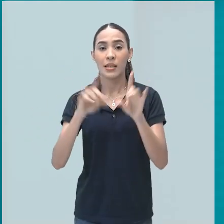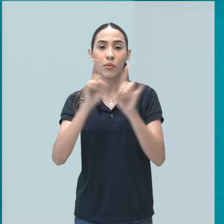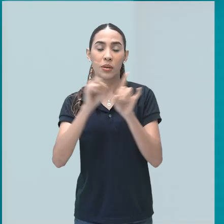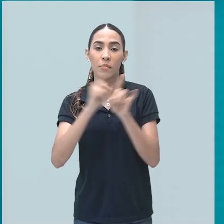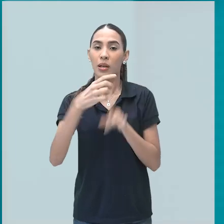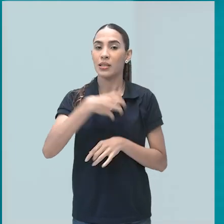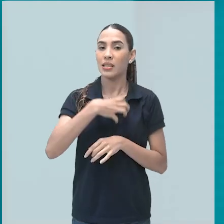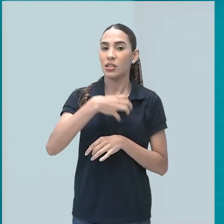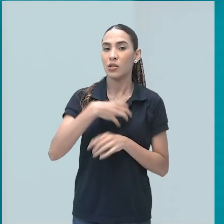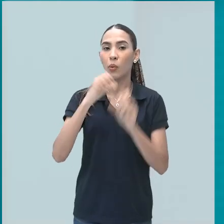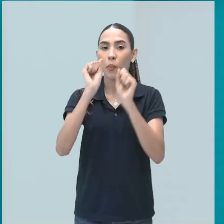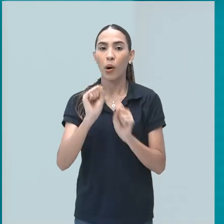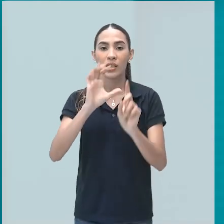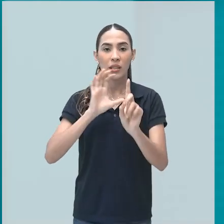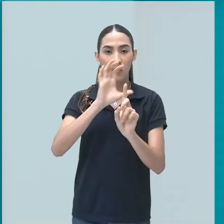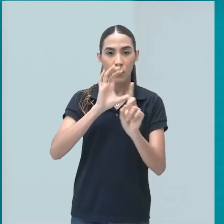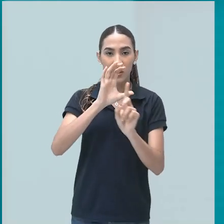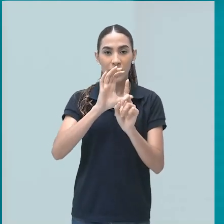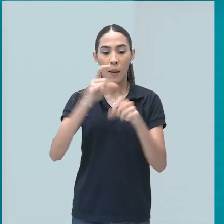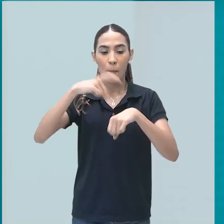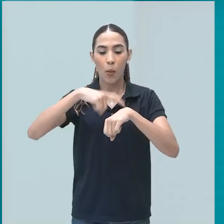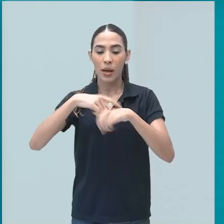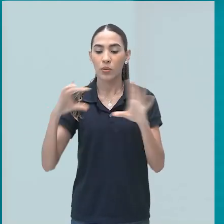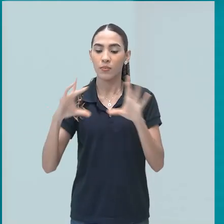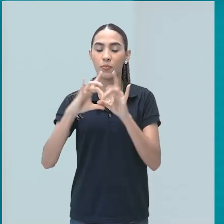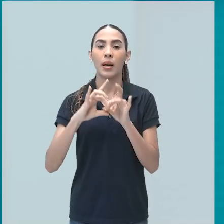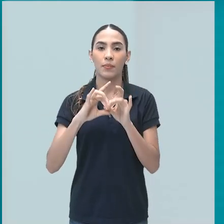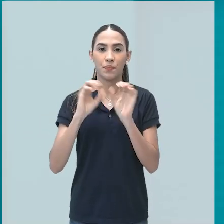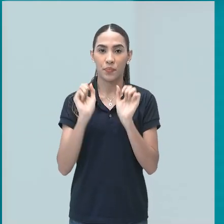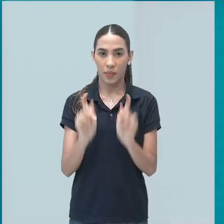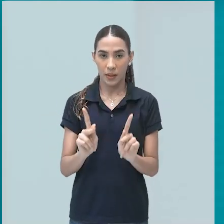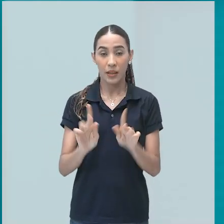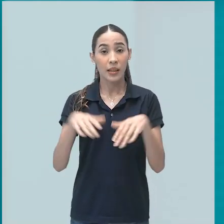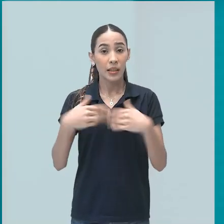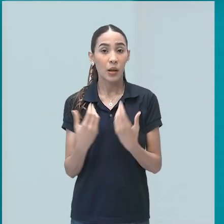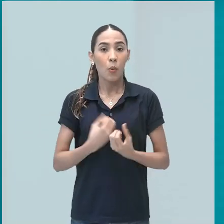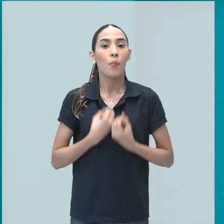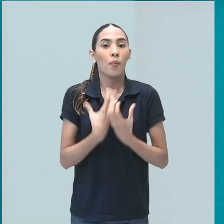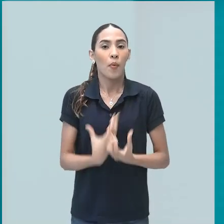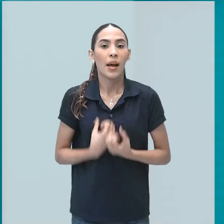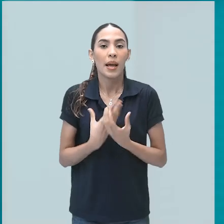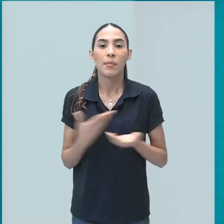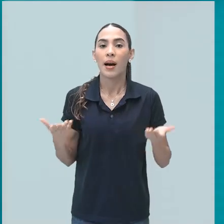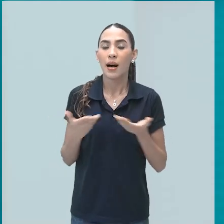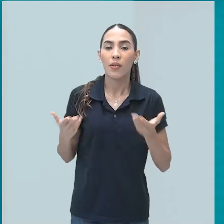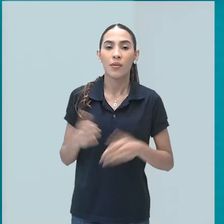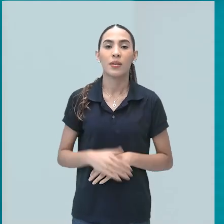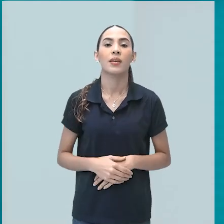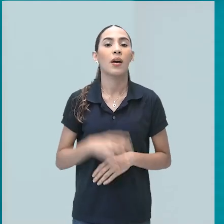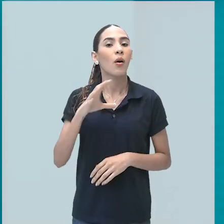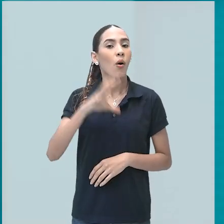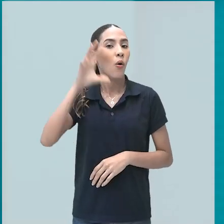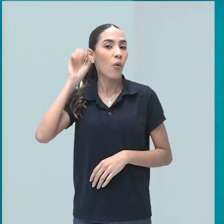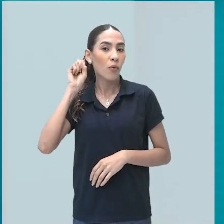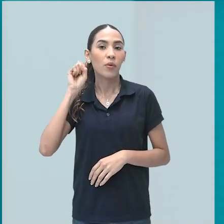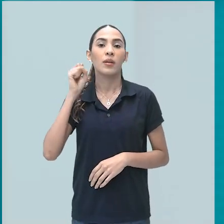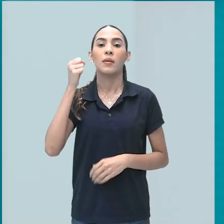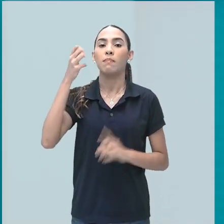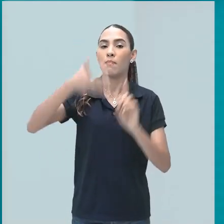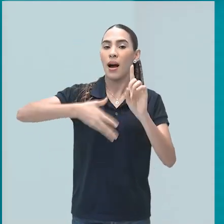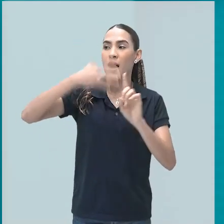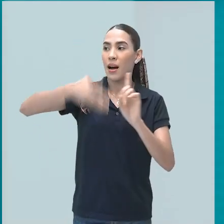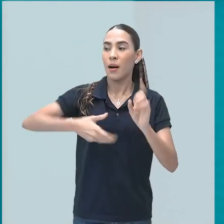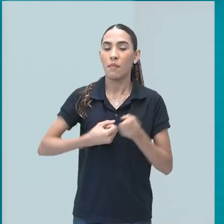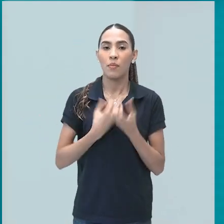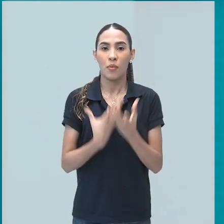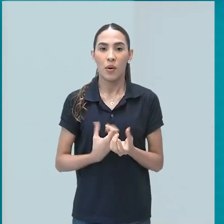elas podem gerar nessa conexão. Ok? Então, trago um poema para vocês. Vamos ouvir a declamação desse